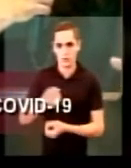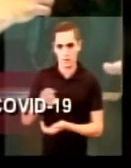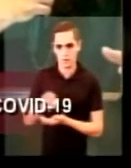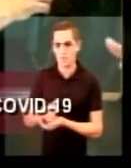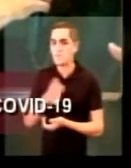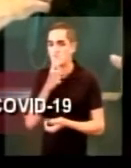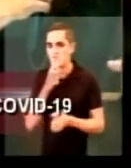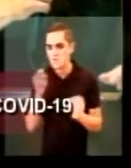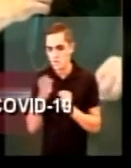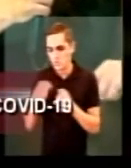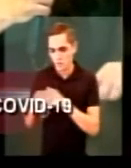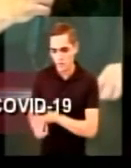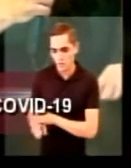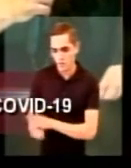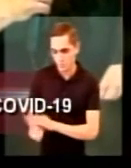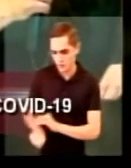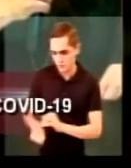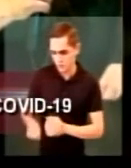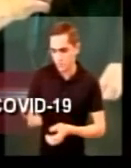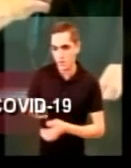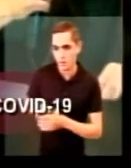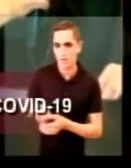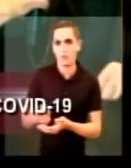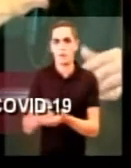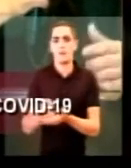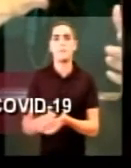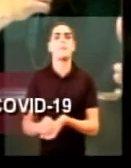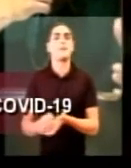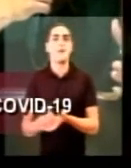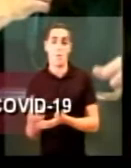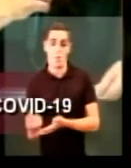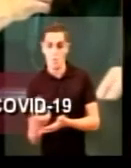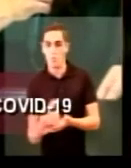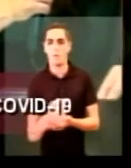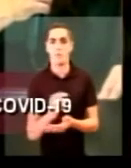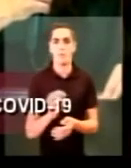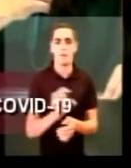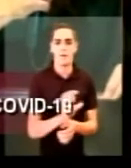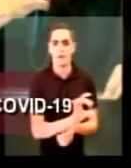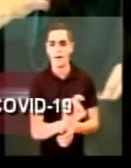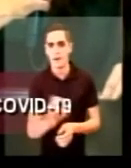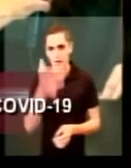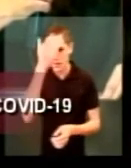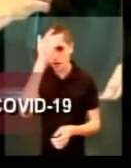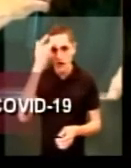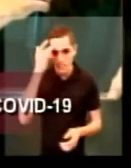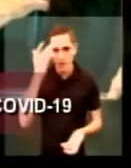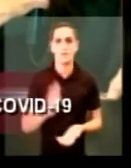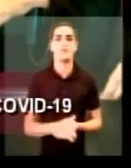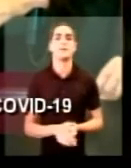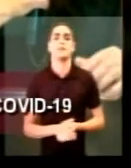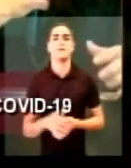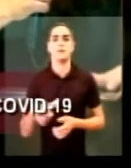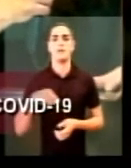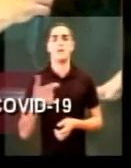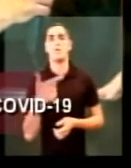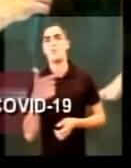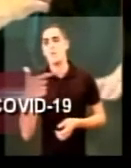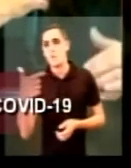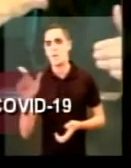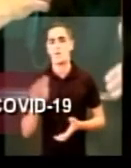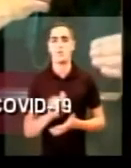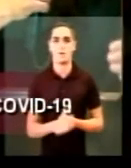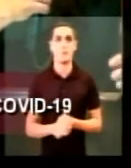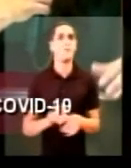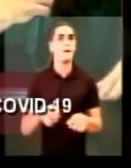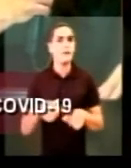um frasco ou uma seringa preenchida para cada paciente. Isso requer uma capacidade maior de armazenamento, mas nós vamos adequar